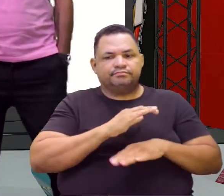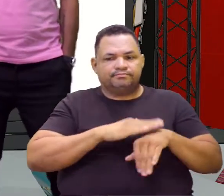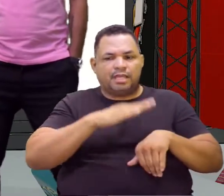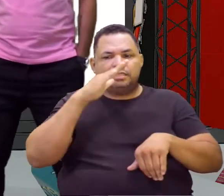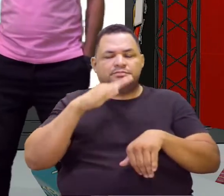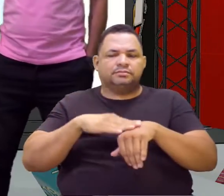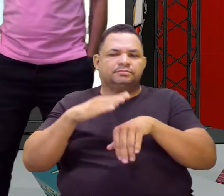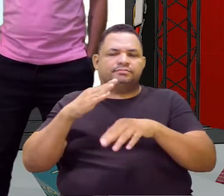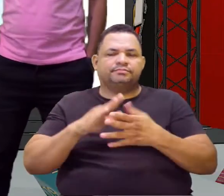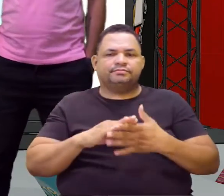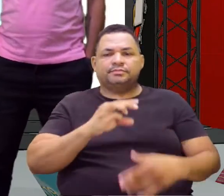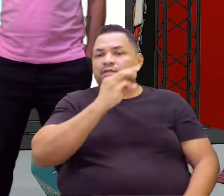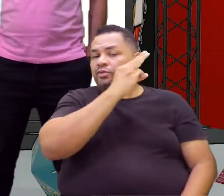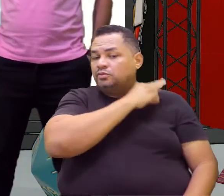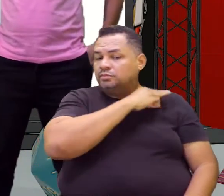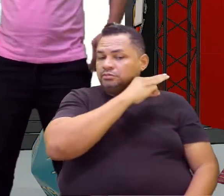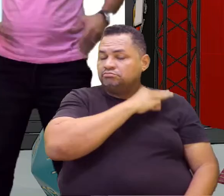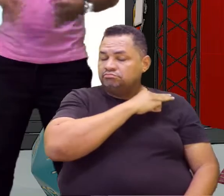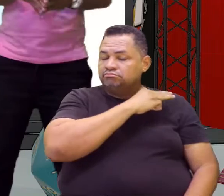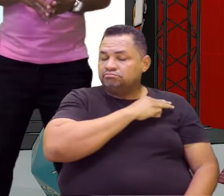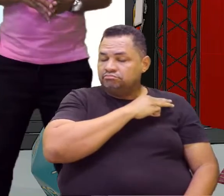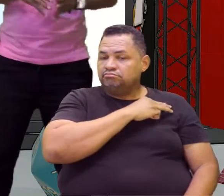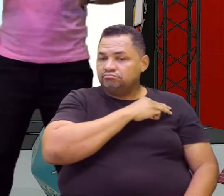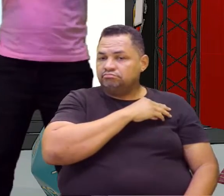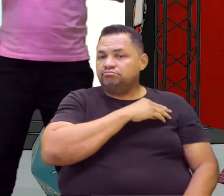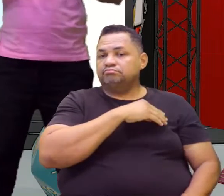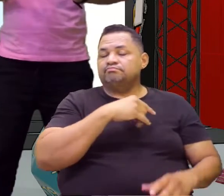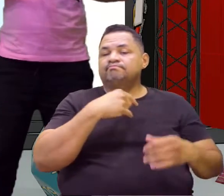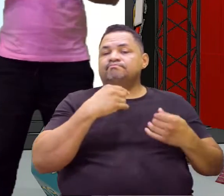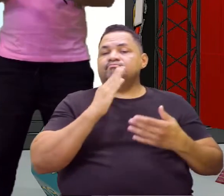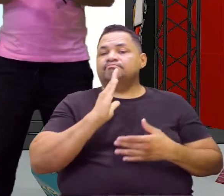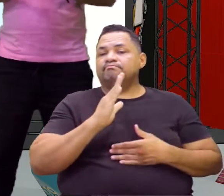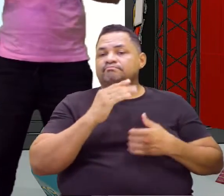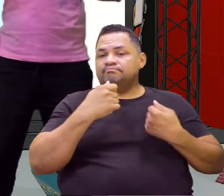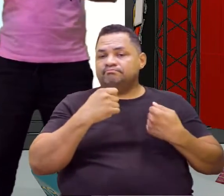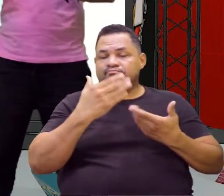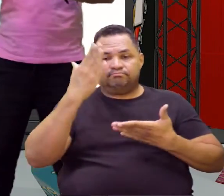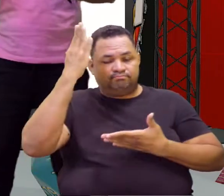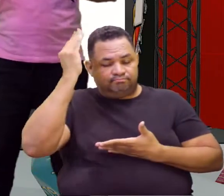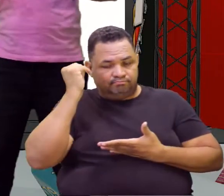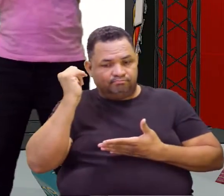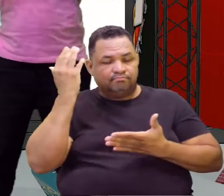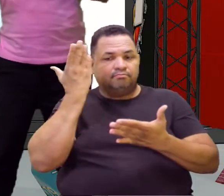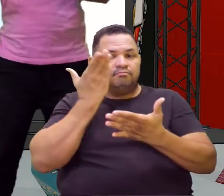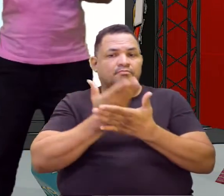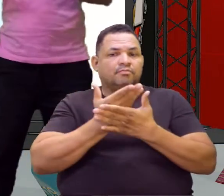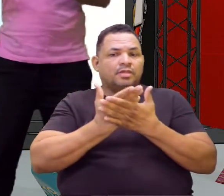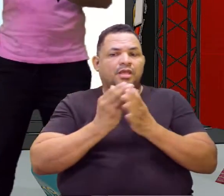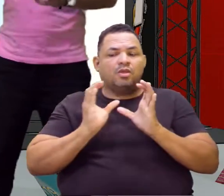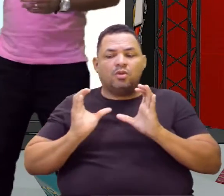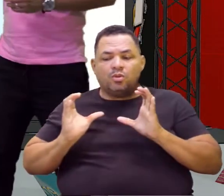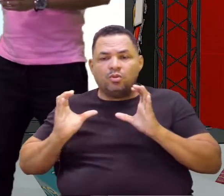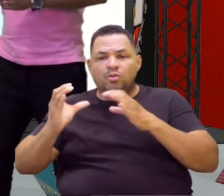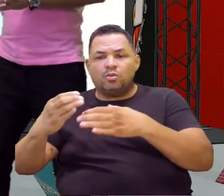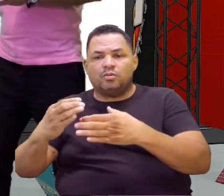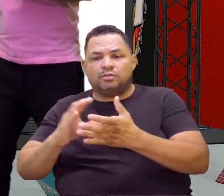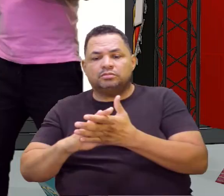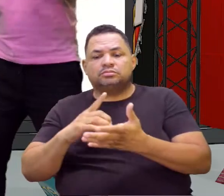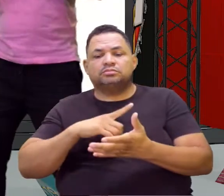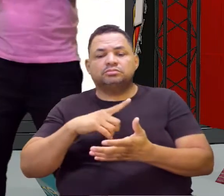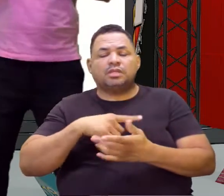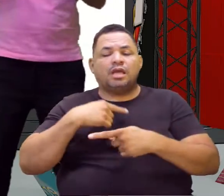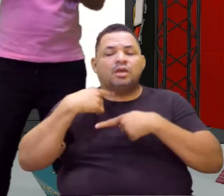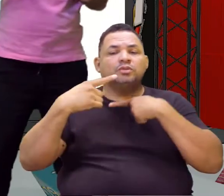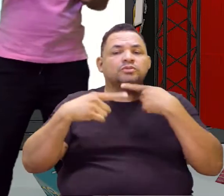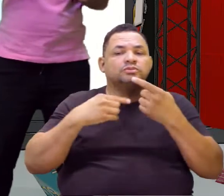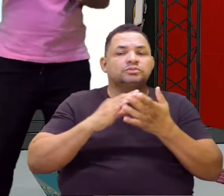aprende mais, né? E grava na memória. Isso, e o terceirão já tem que saber disso. Estudar não é em grupo. Em grupo a gente tira